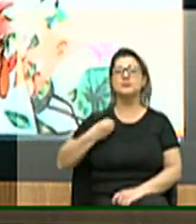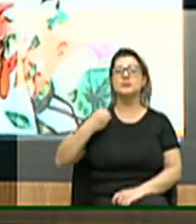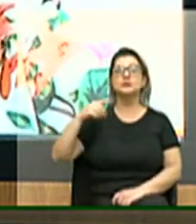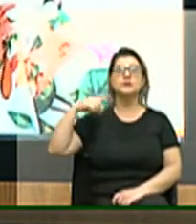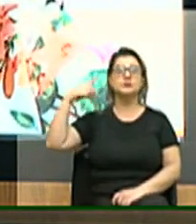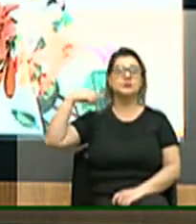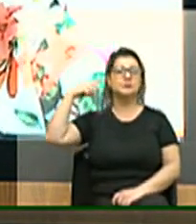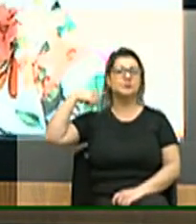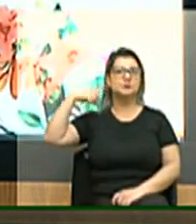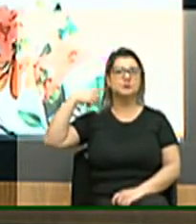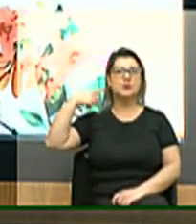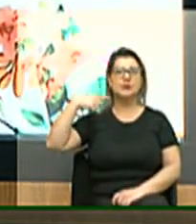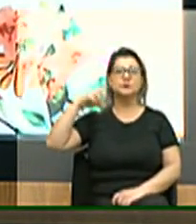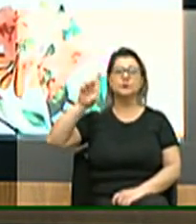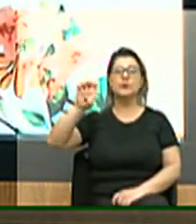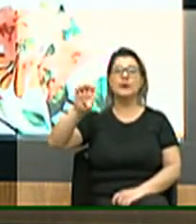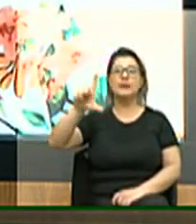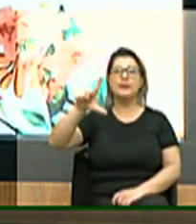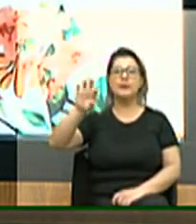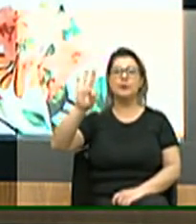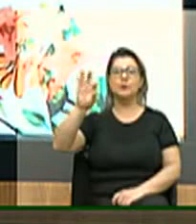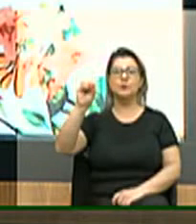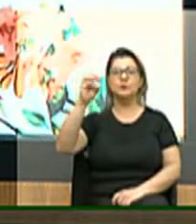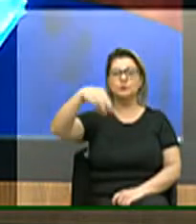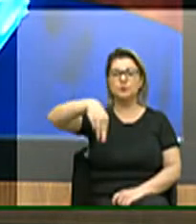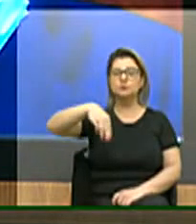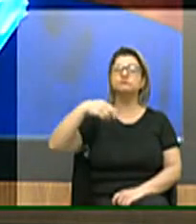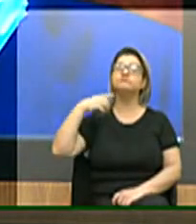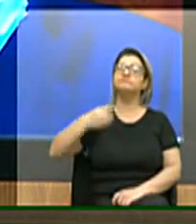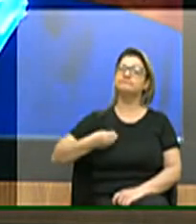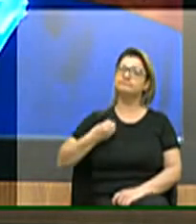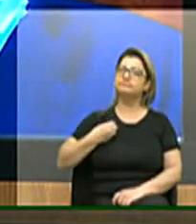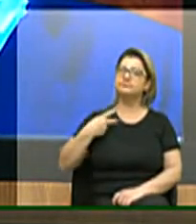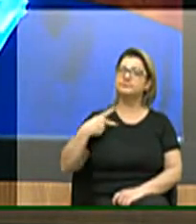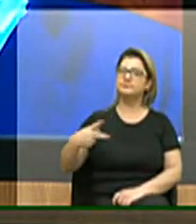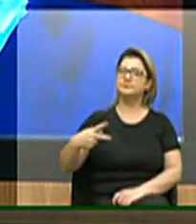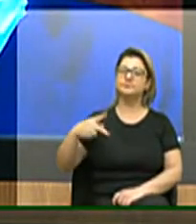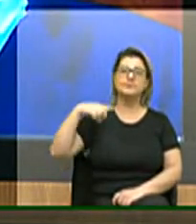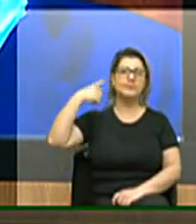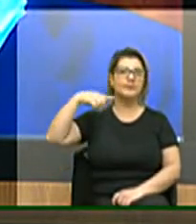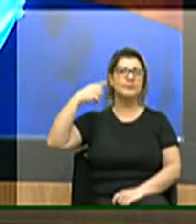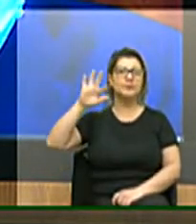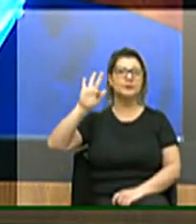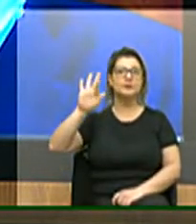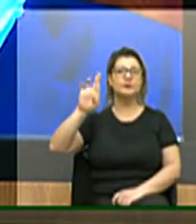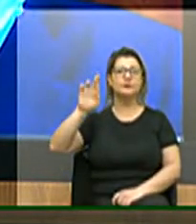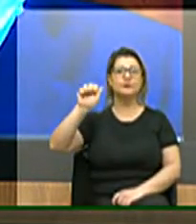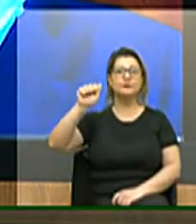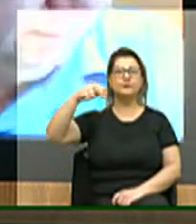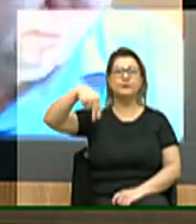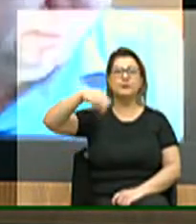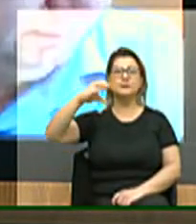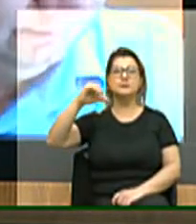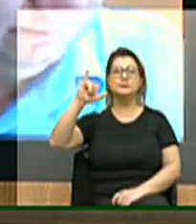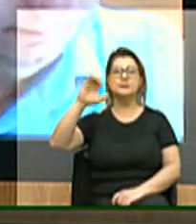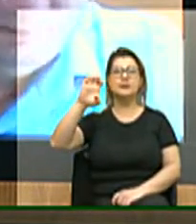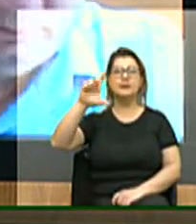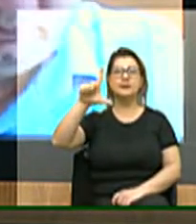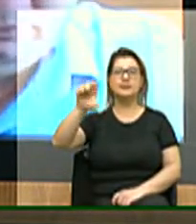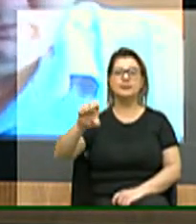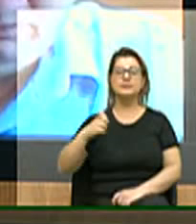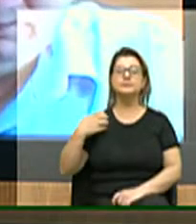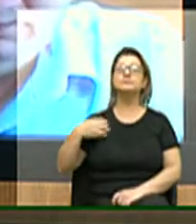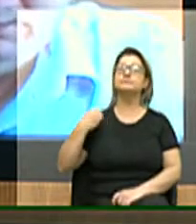Presente, presidente. Deputado Elton Weber. Presente, presidente. Deputada Franciane Bayer. Presente,